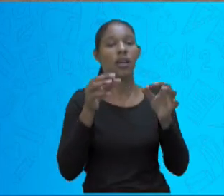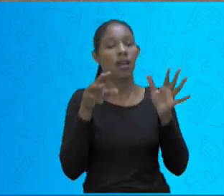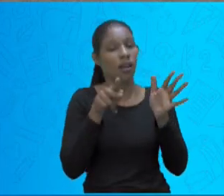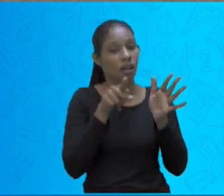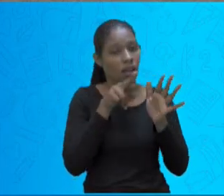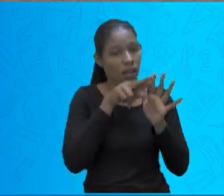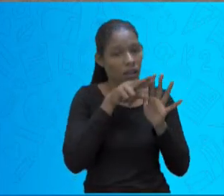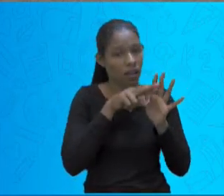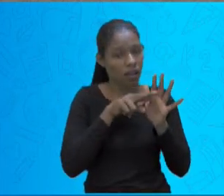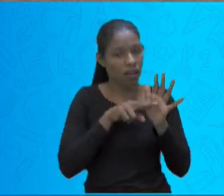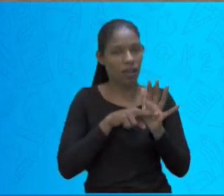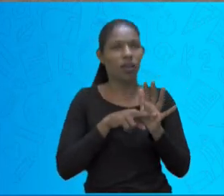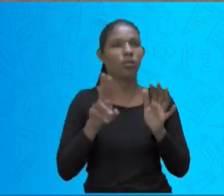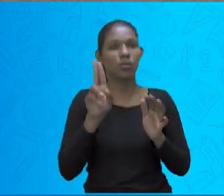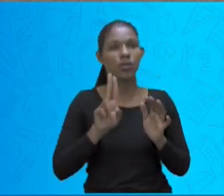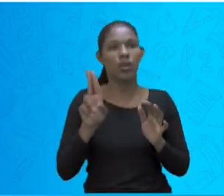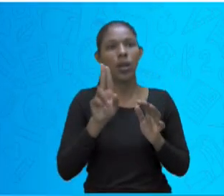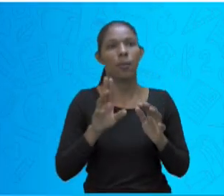Vamos lá.